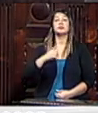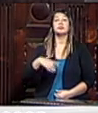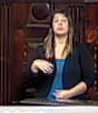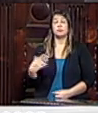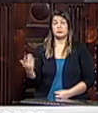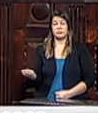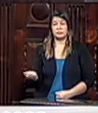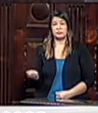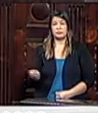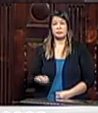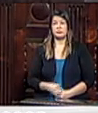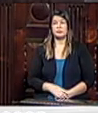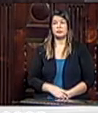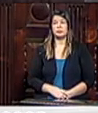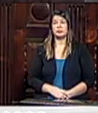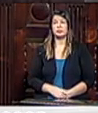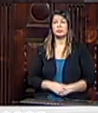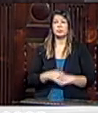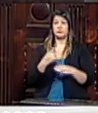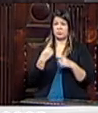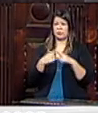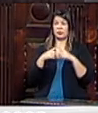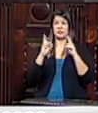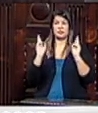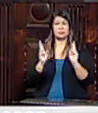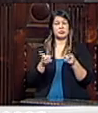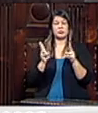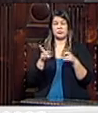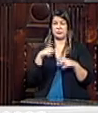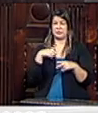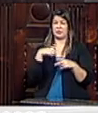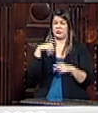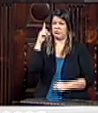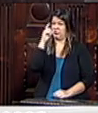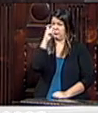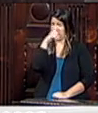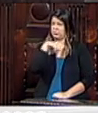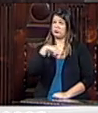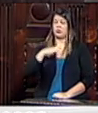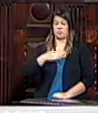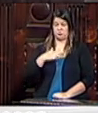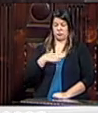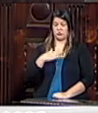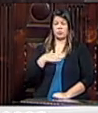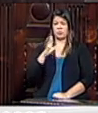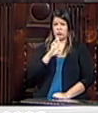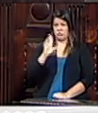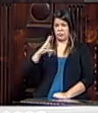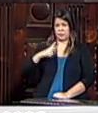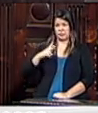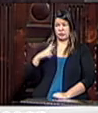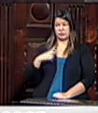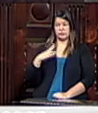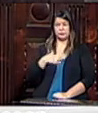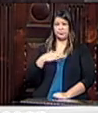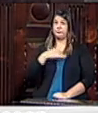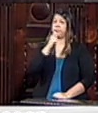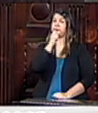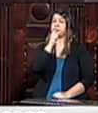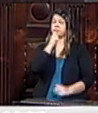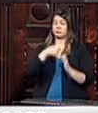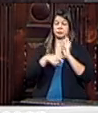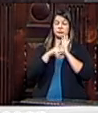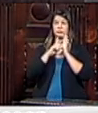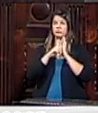da bancada. Porque sempre tenho dificuldade em falar em meu nome particular sem antes